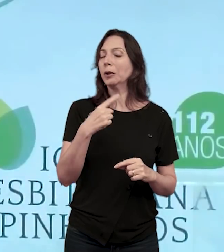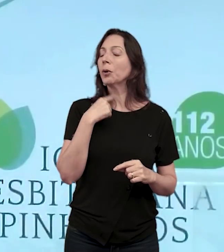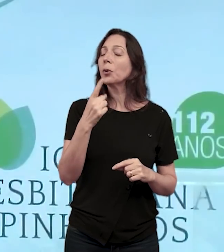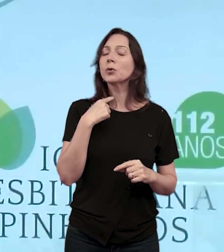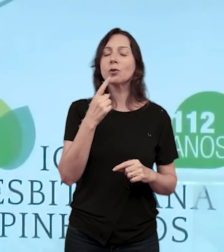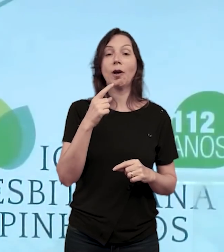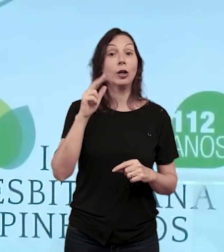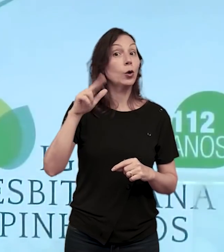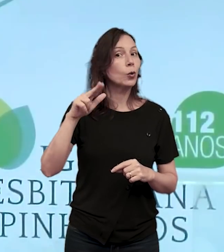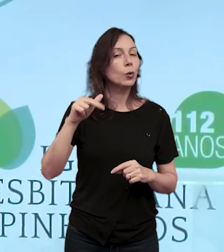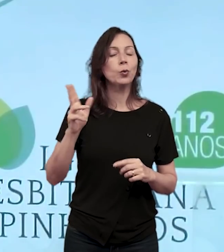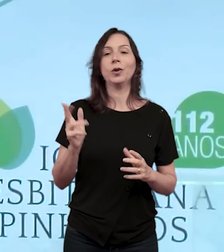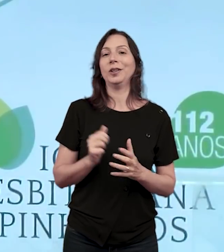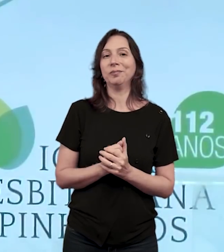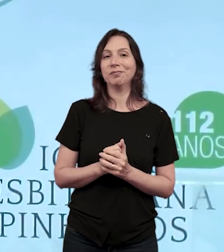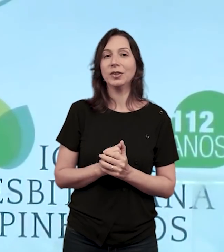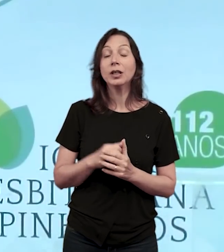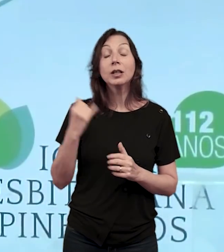todo o poder,